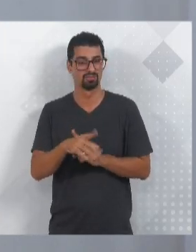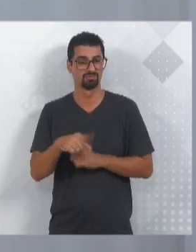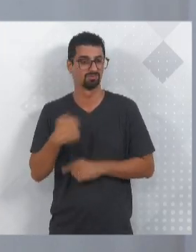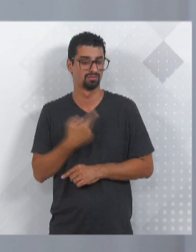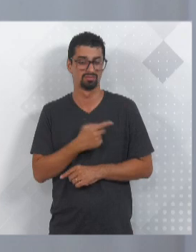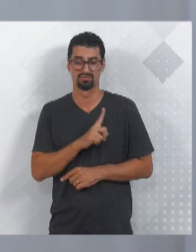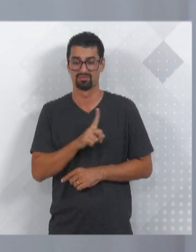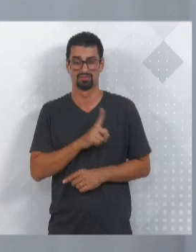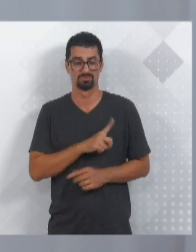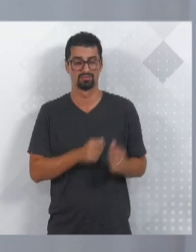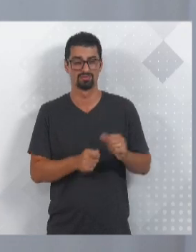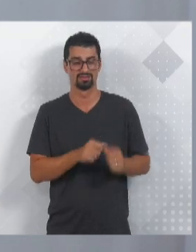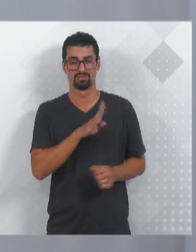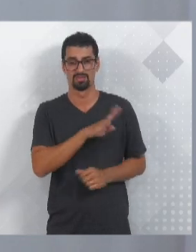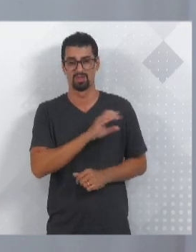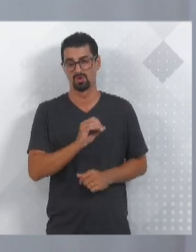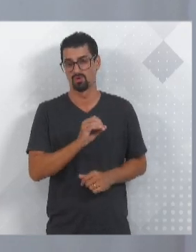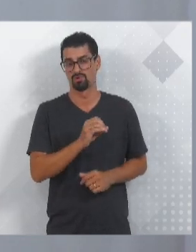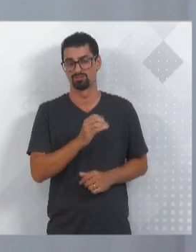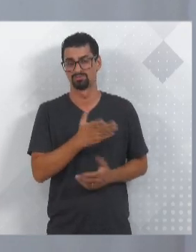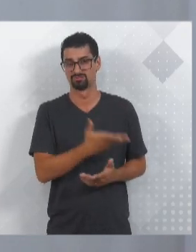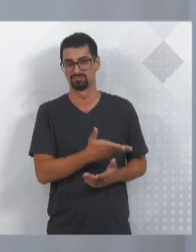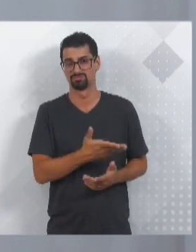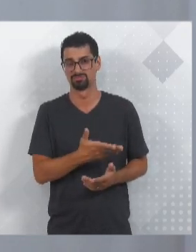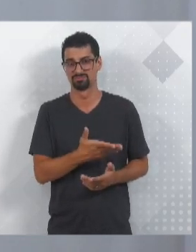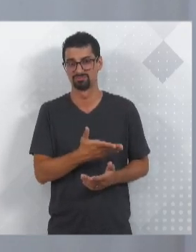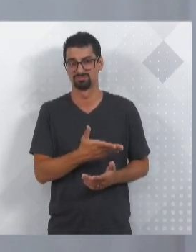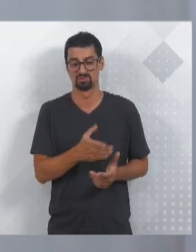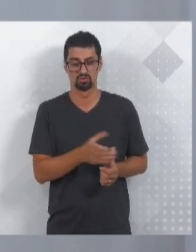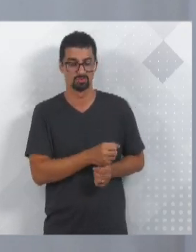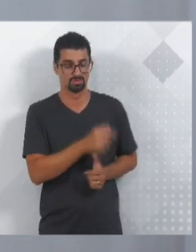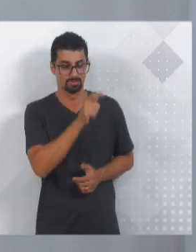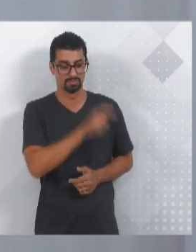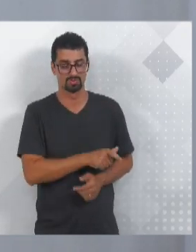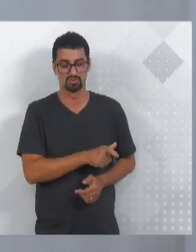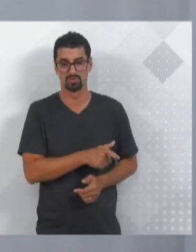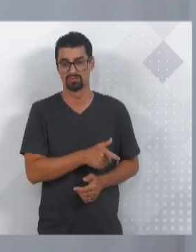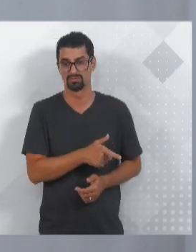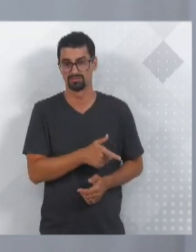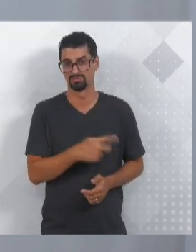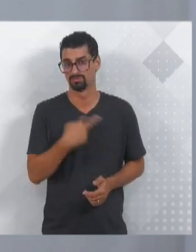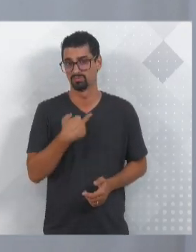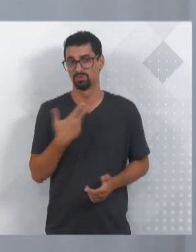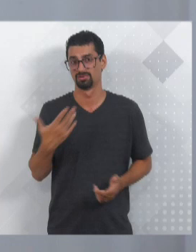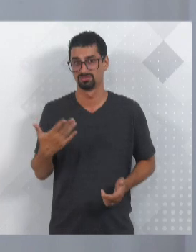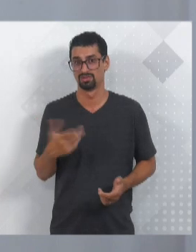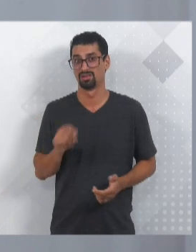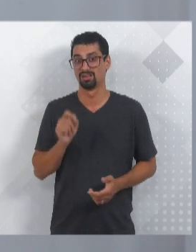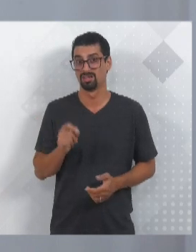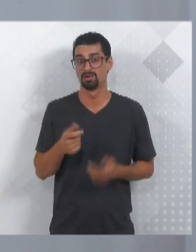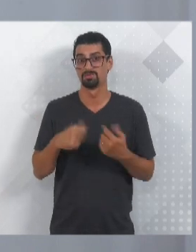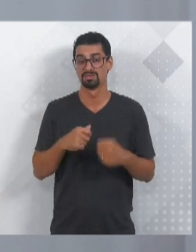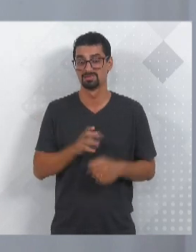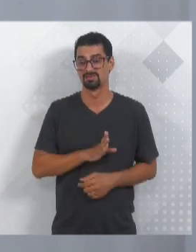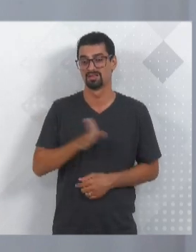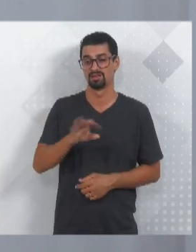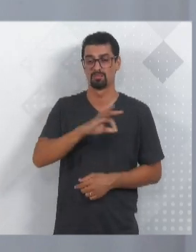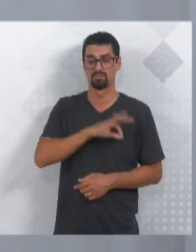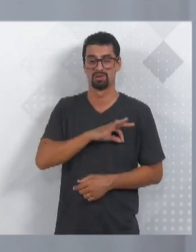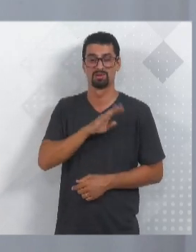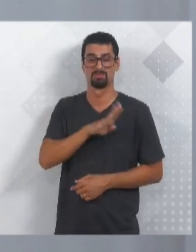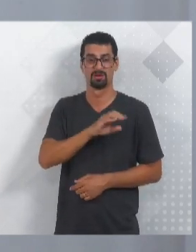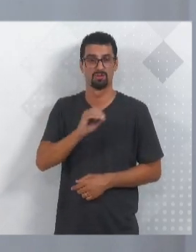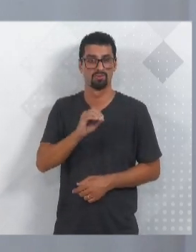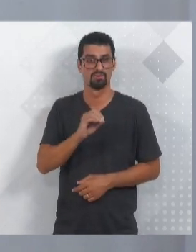um boletim de ocorrência no lugar da pessoa que foi lesada. Não pode. Quem tem que registrar